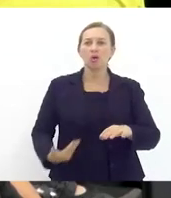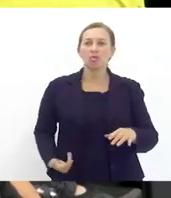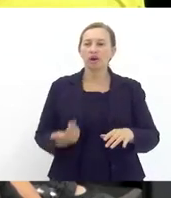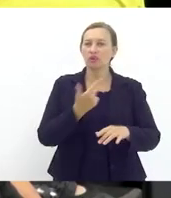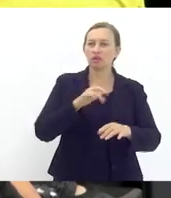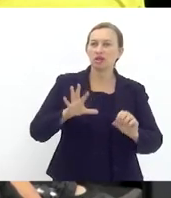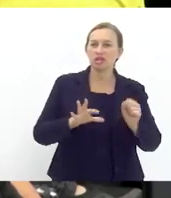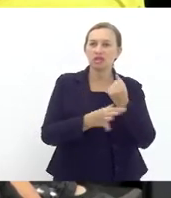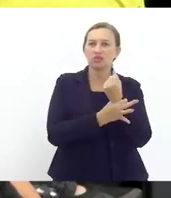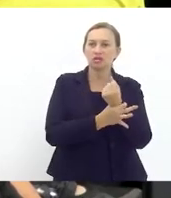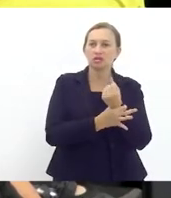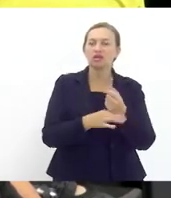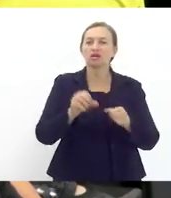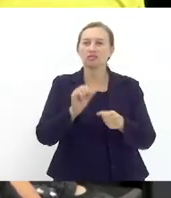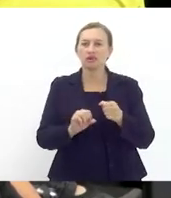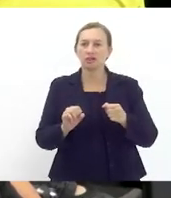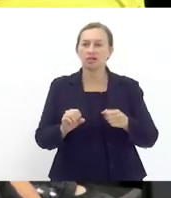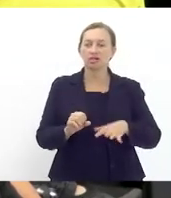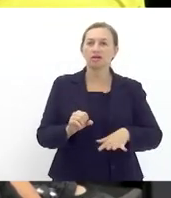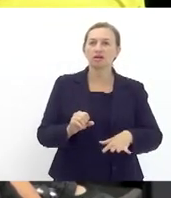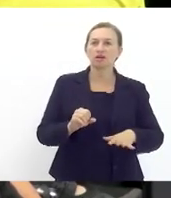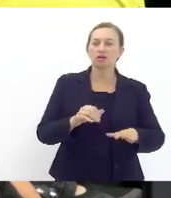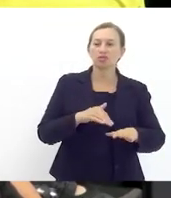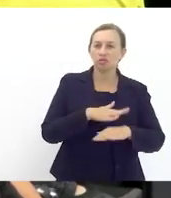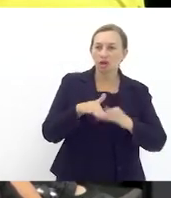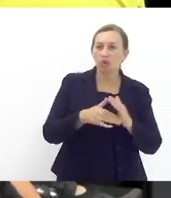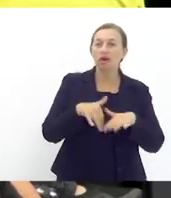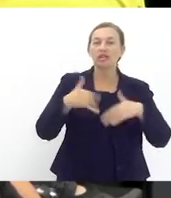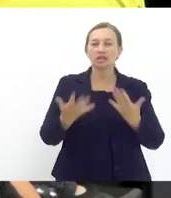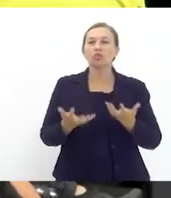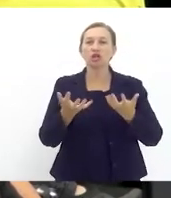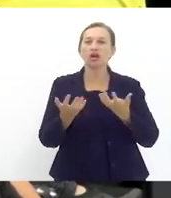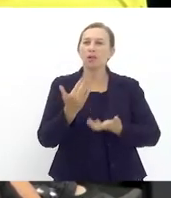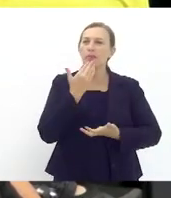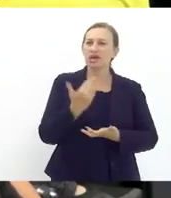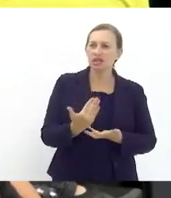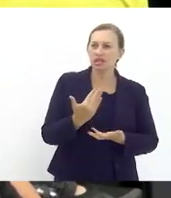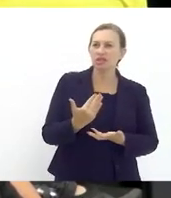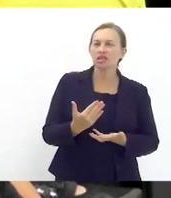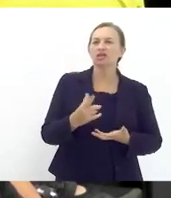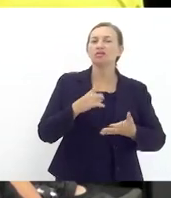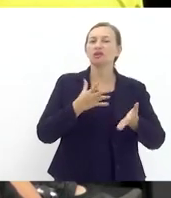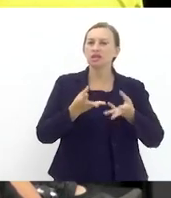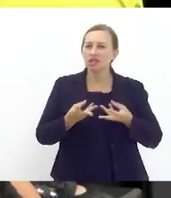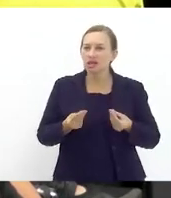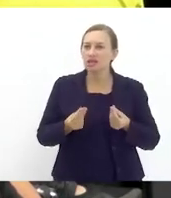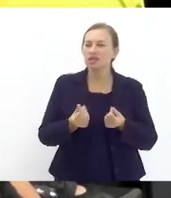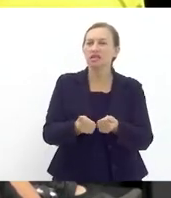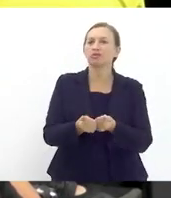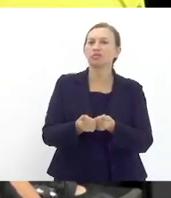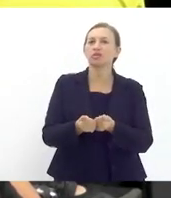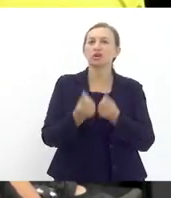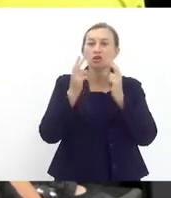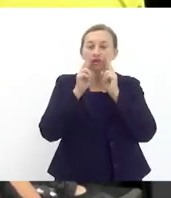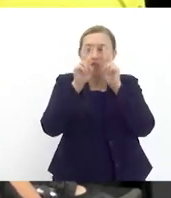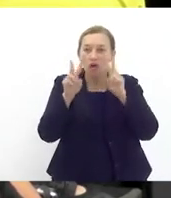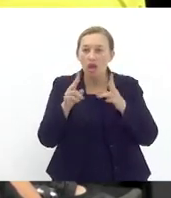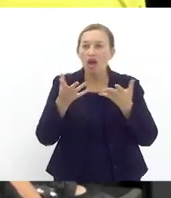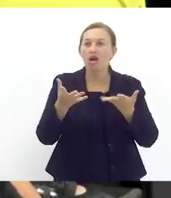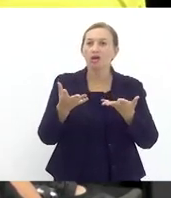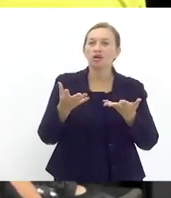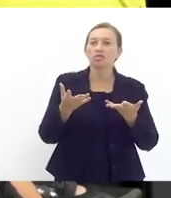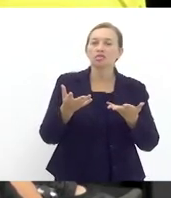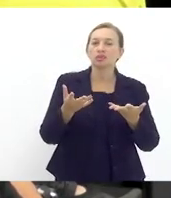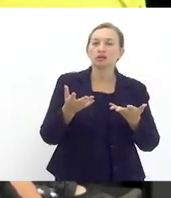para que a gente faça isso de maneira integral Então eu queria pedir que houvesse essa sensibilidade e esse olhar onde